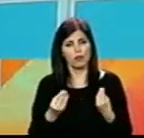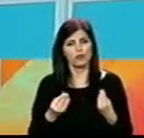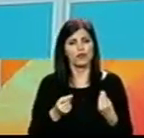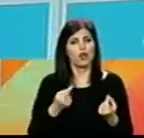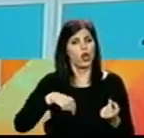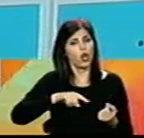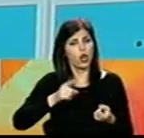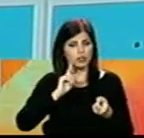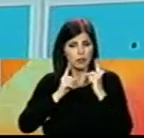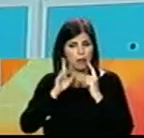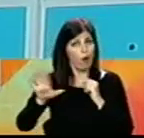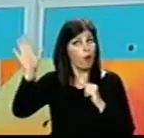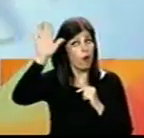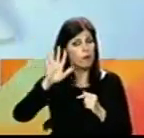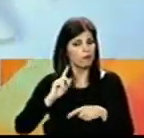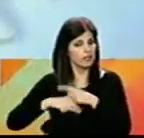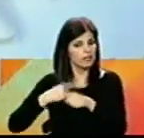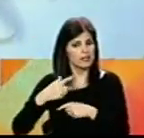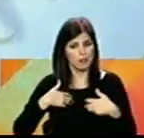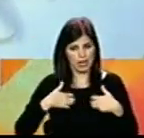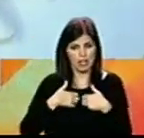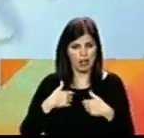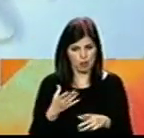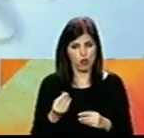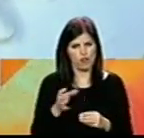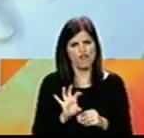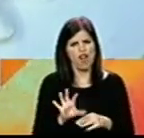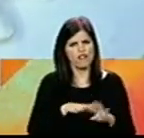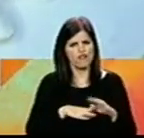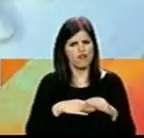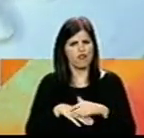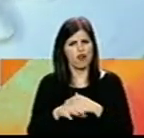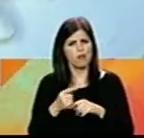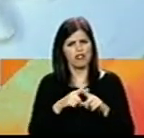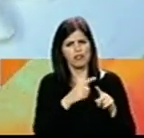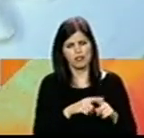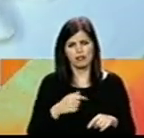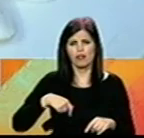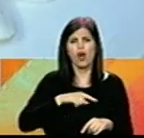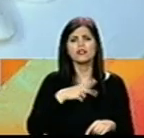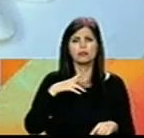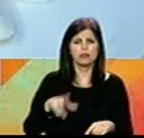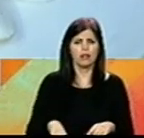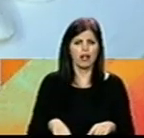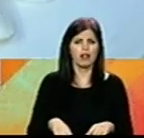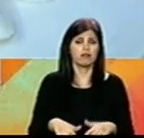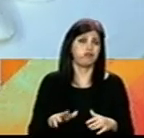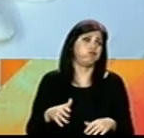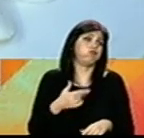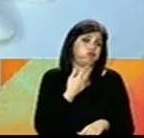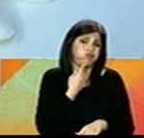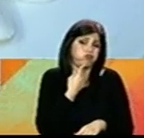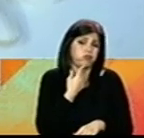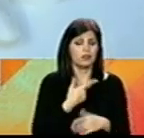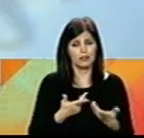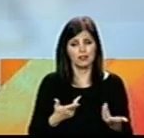sobretudo na região de Bilbao, há muita tradição de bacalhau e se elabora de muitas maneiras. Bacalhau nós em Portugal, caís... quantas maneiras temos? Mil e uma, não é? Eu tenho um amigo que diz